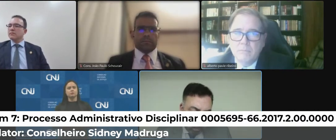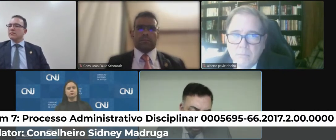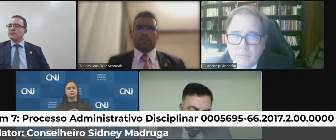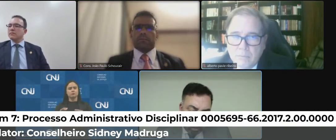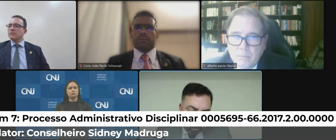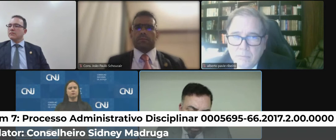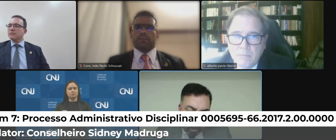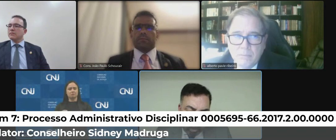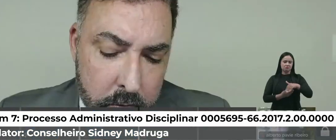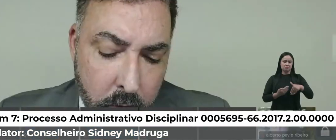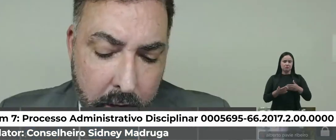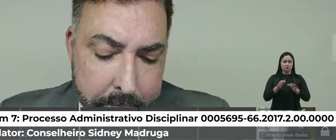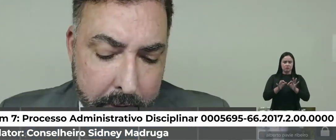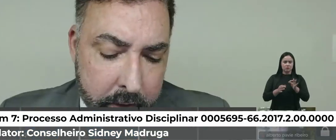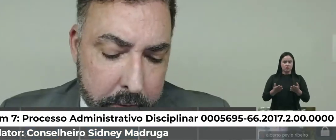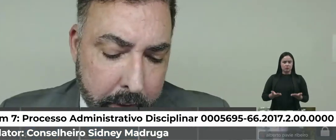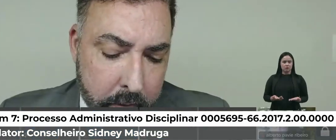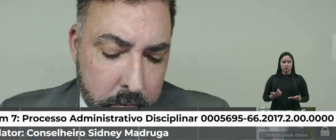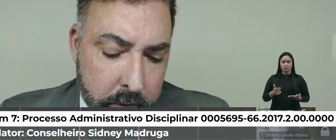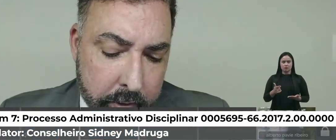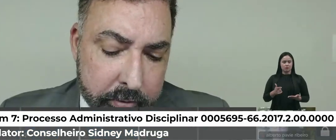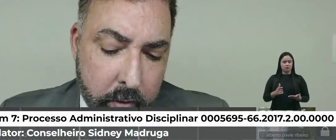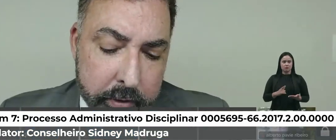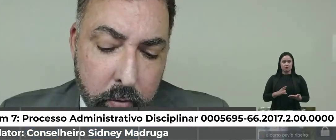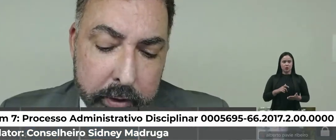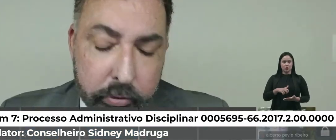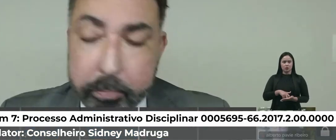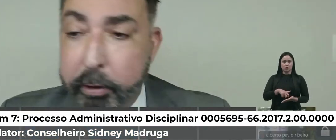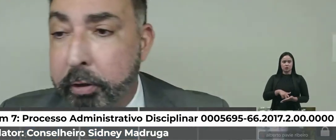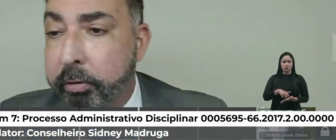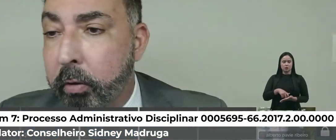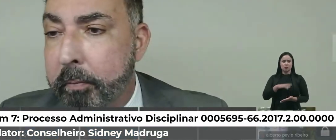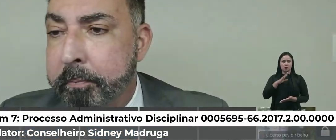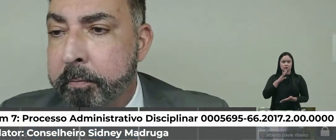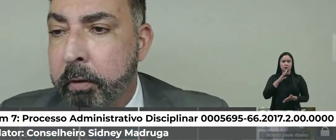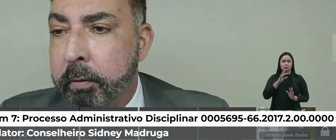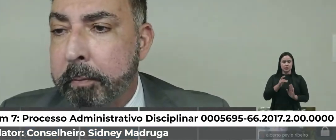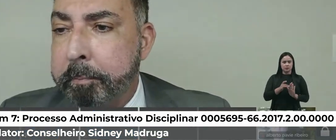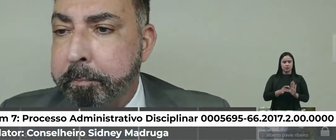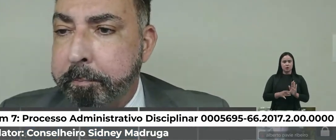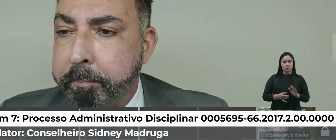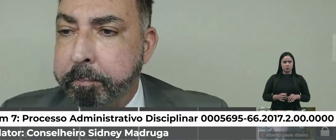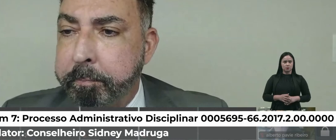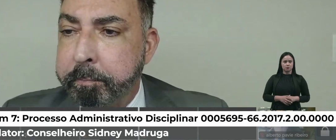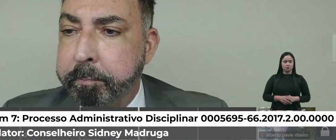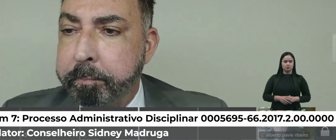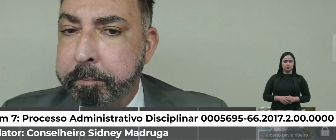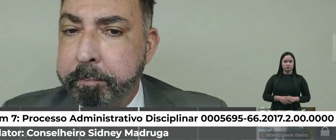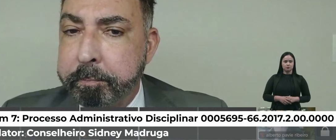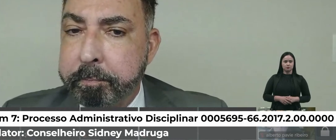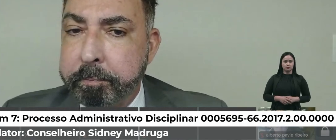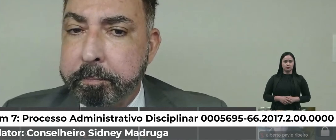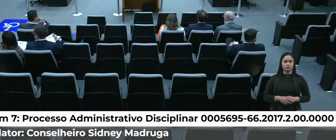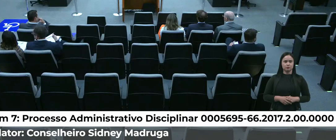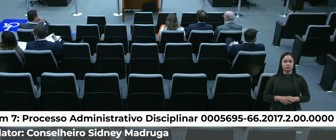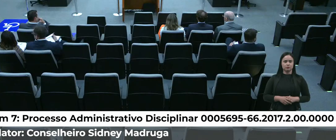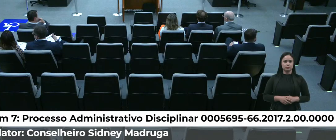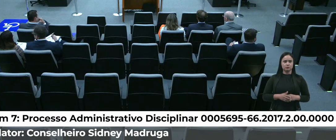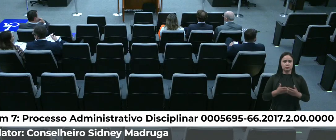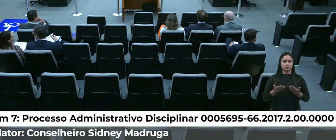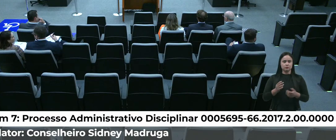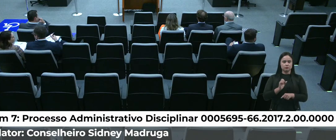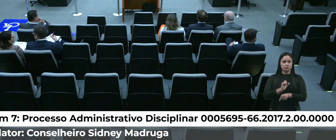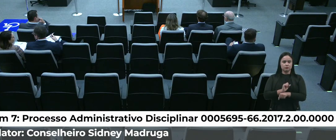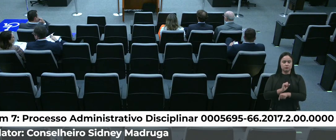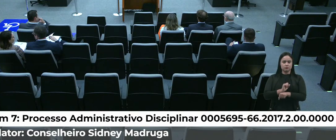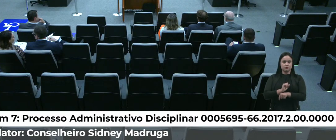julgado, então não há parâmetros para a condenação, eu reconheço a prescrição. Pois não, pois não. Então vamos